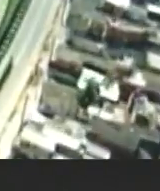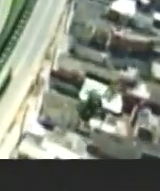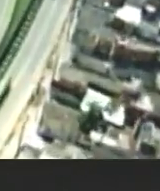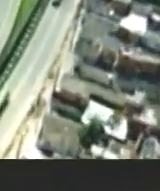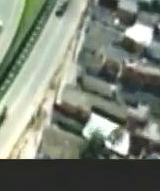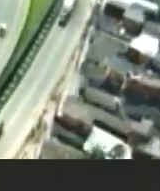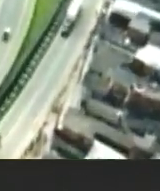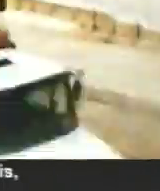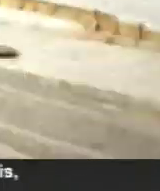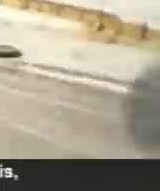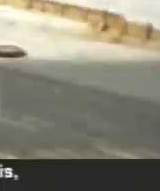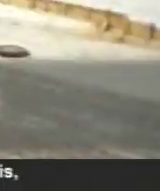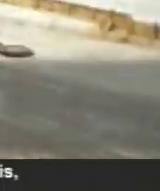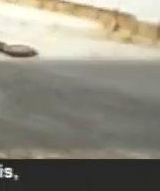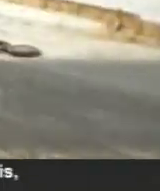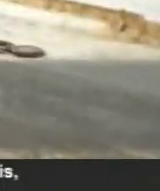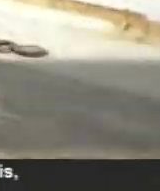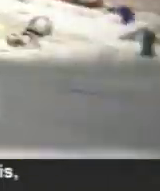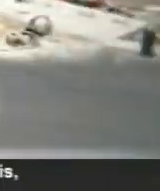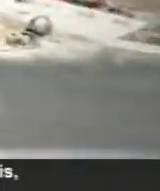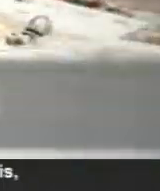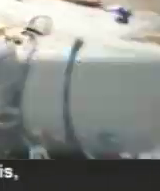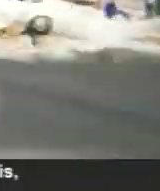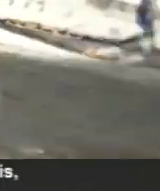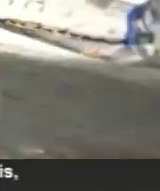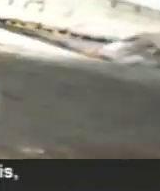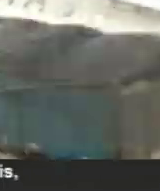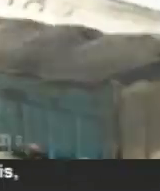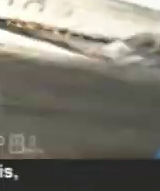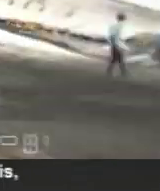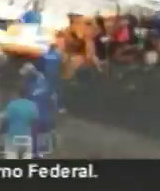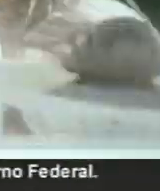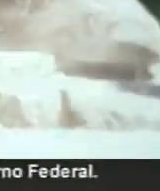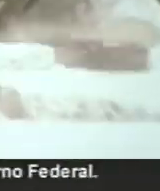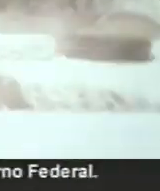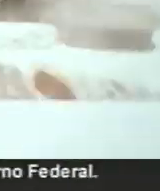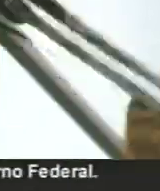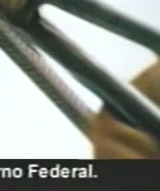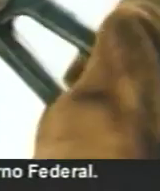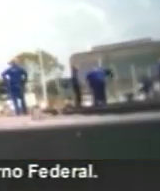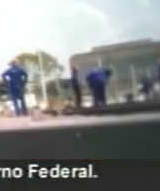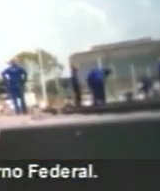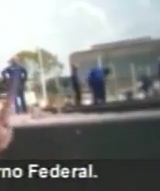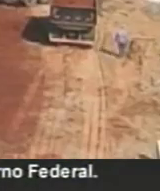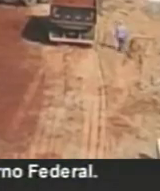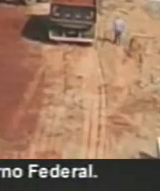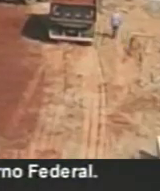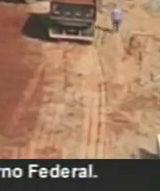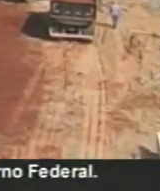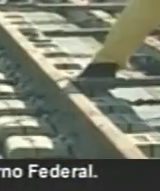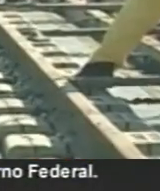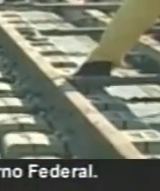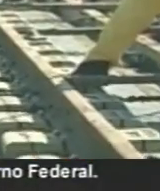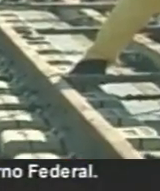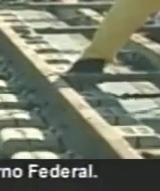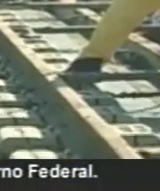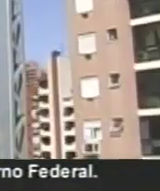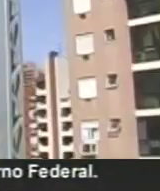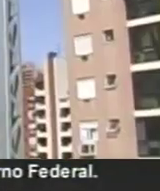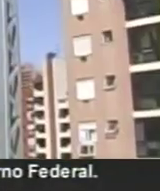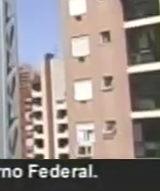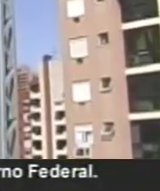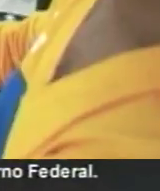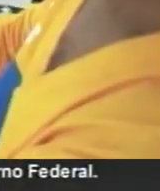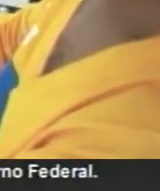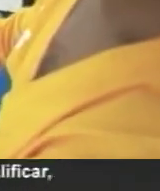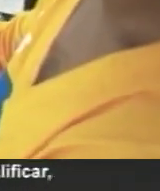Para a mobilidade urbana, serão investidos 32 bilhões de reais, dos quais 22 bilhões são recursos